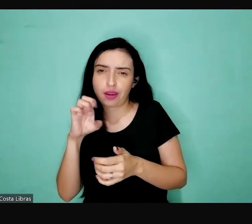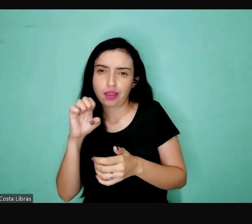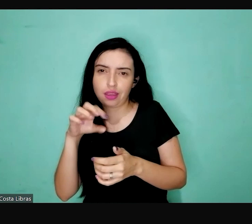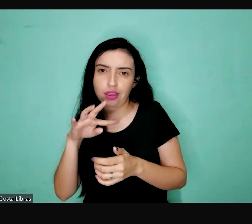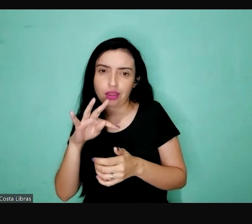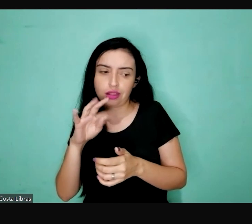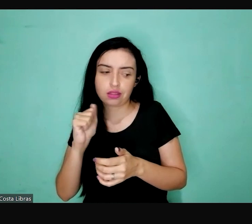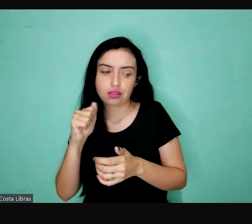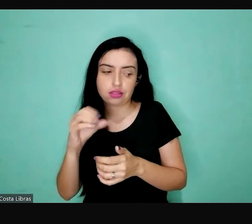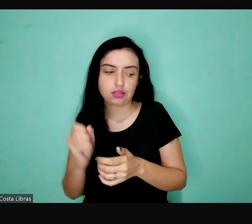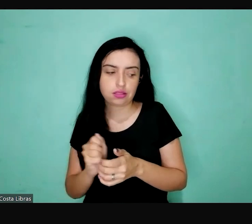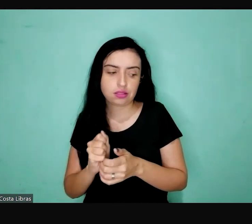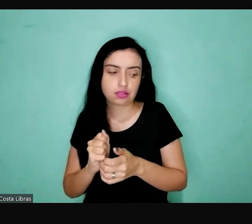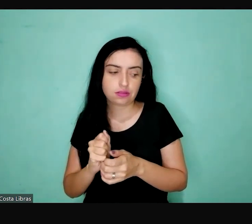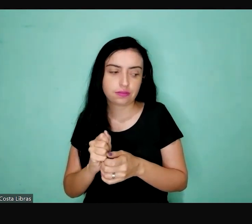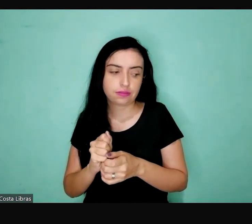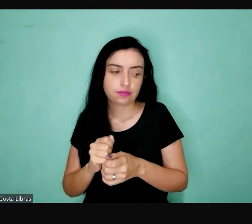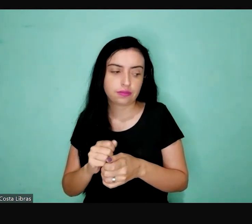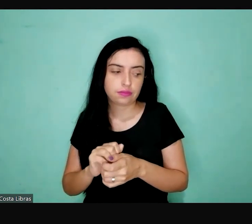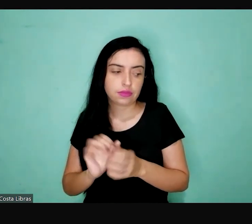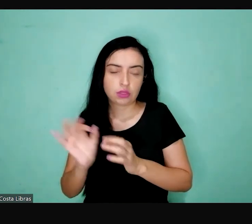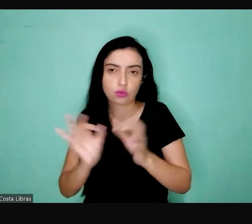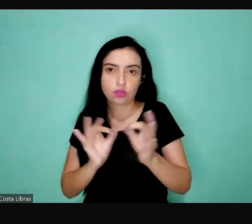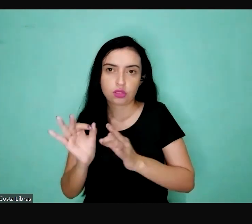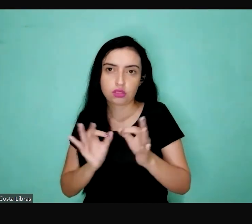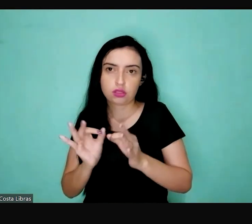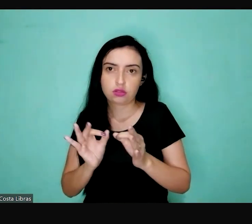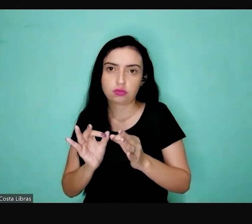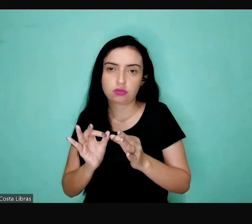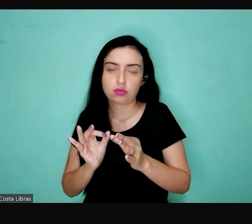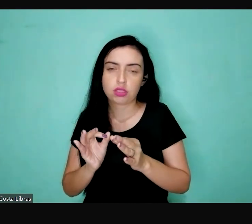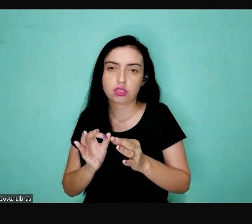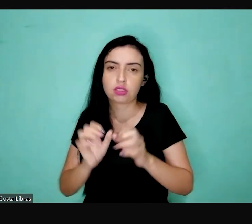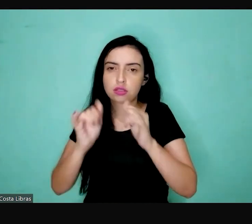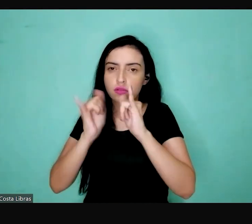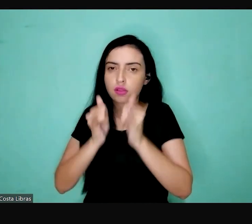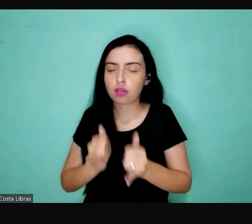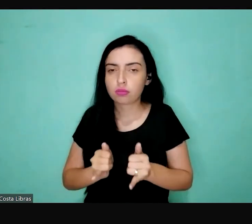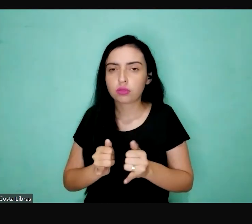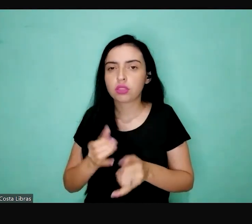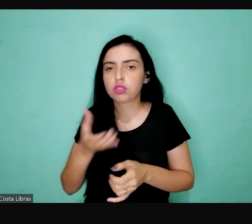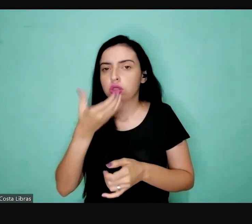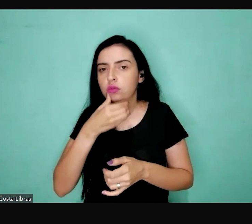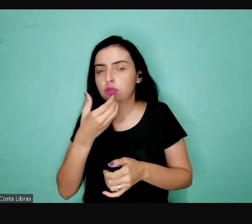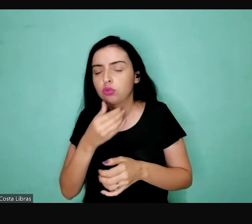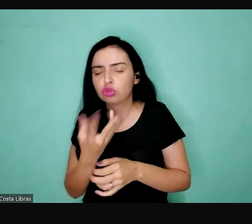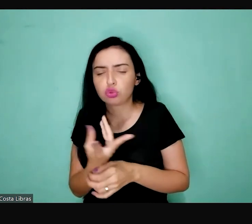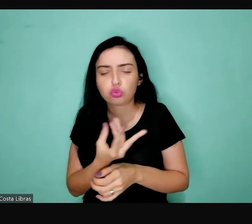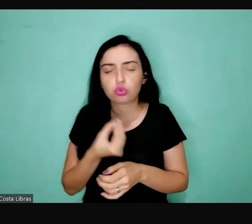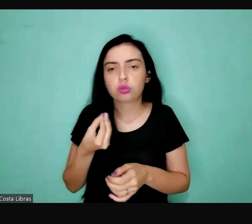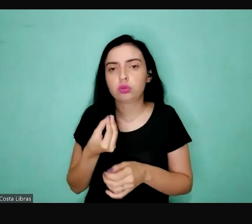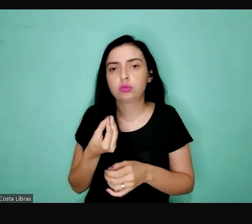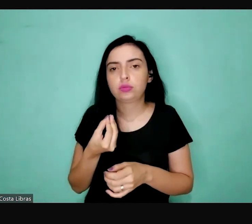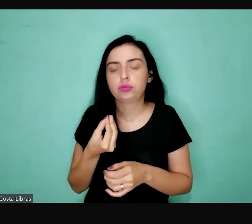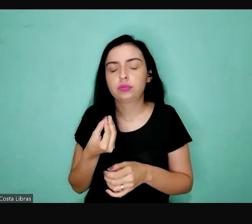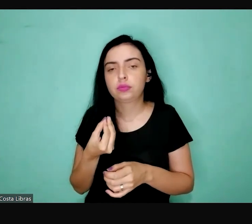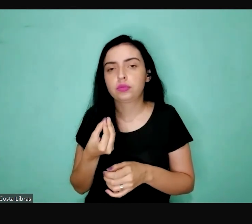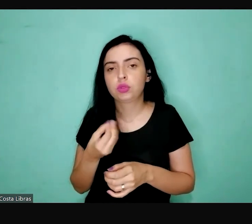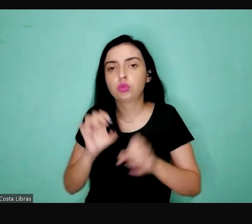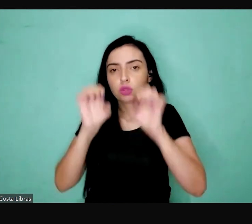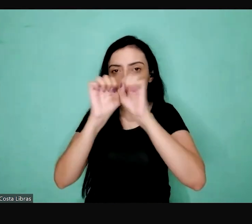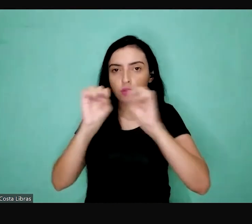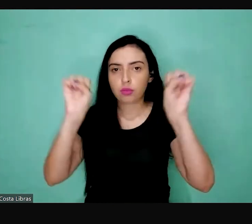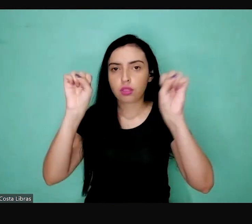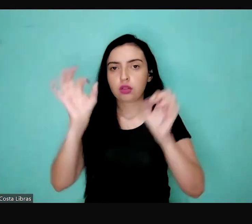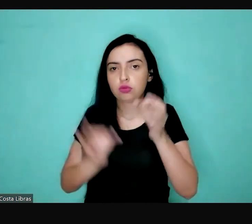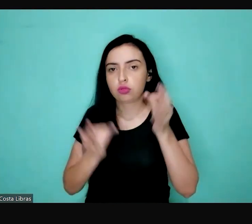a regulação sobre a fruta, a regulação sobre a eletricidade, a regulação sobre tudo, e o Tribunal da Justiça